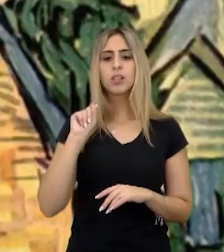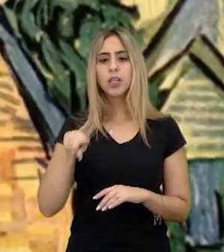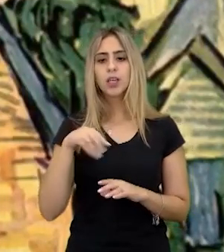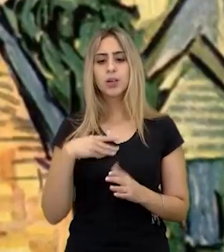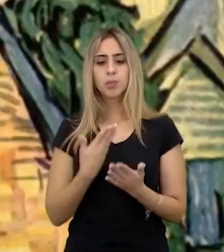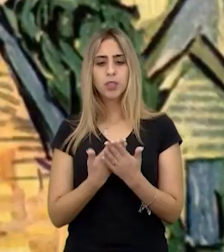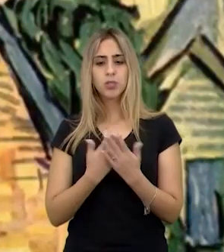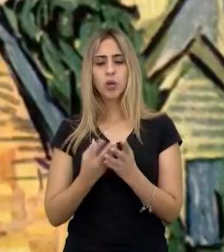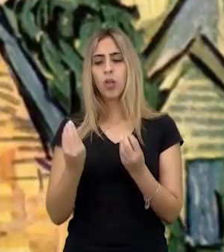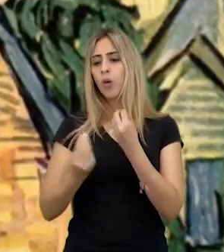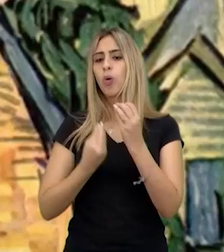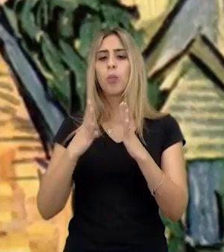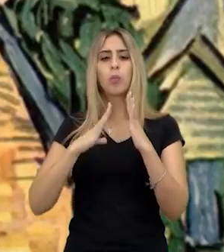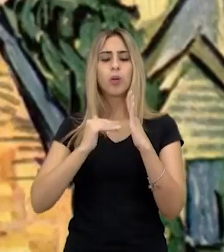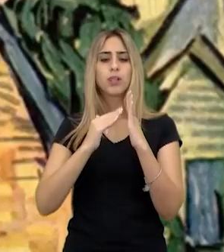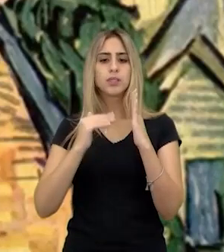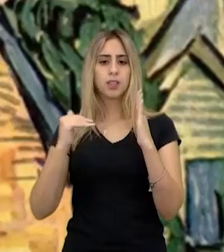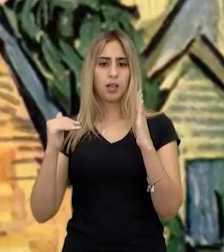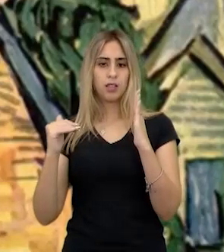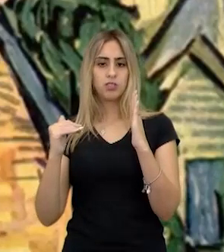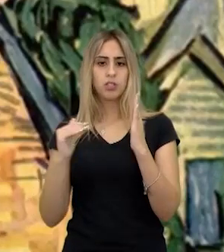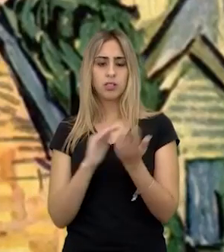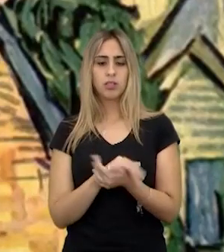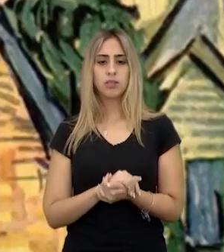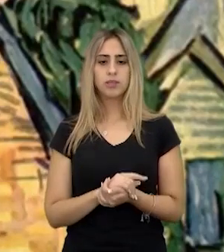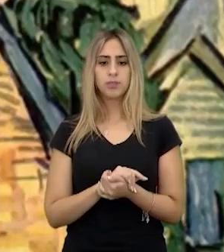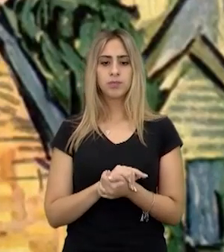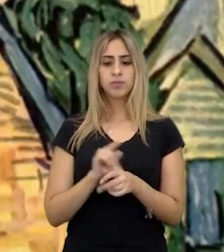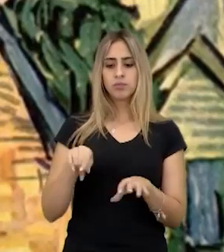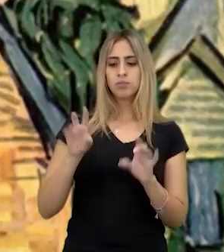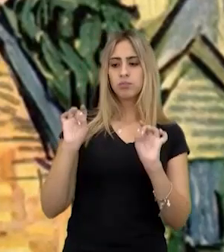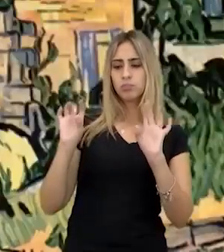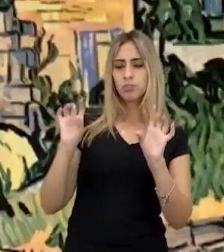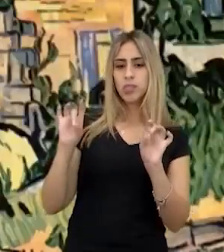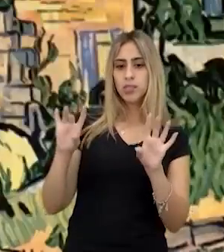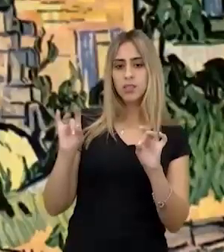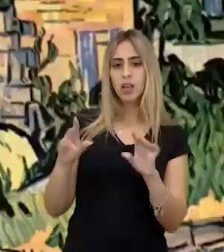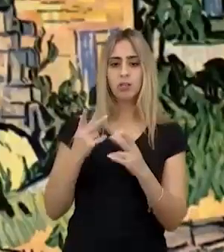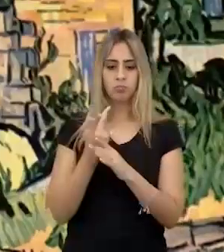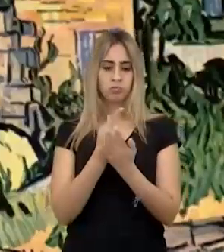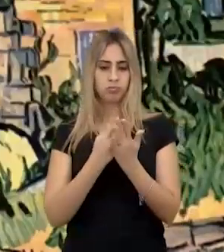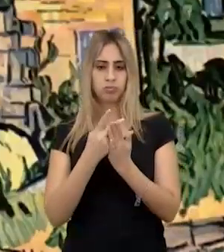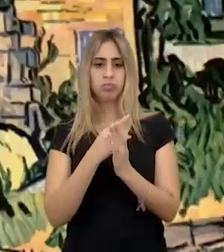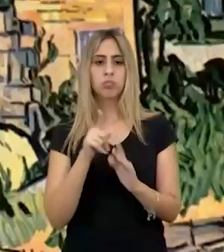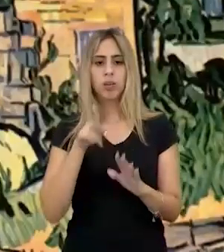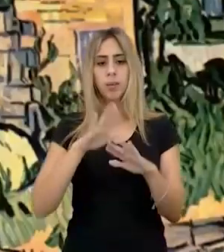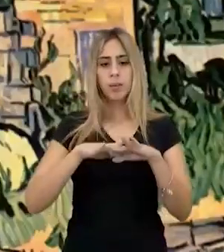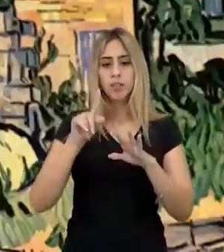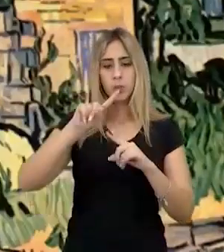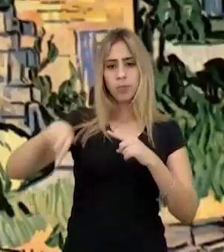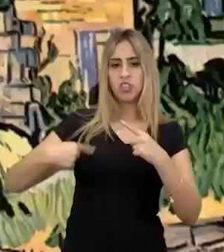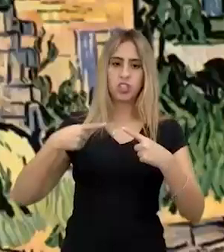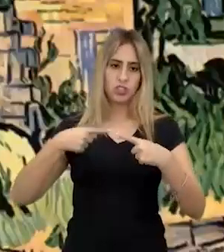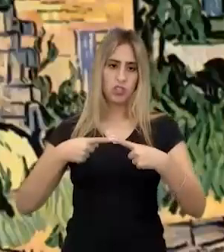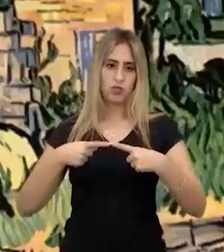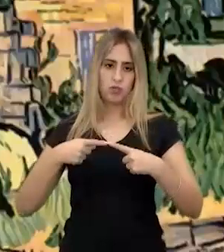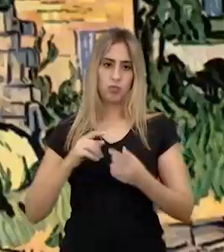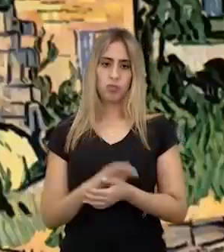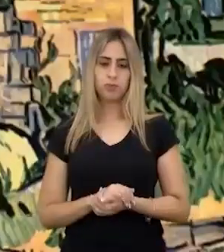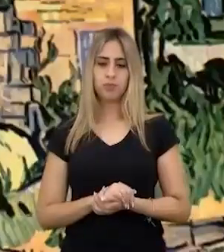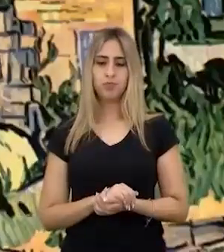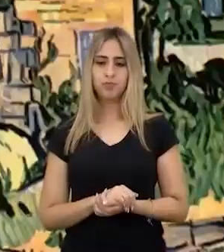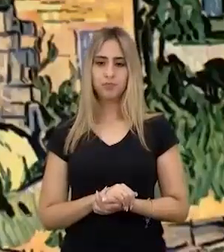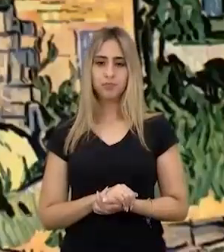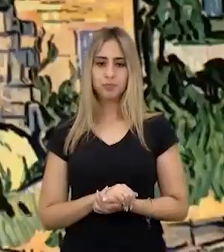escola estética. Por exemplo, olha, se falo de Van Gogh, já começa a falar de expressionismo, por exemplo. Exatamente. Aí é o acadêmico mais objetivo. Exatamente.